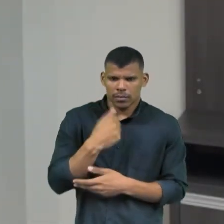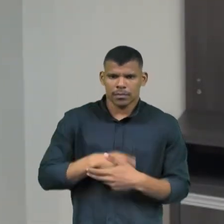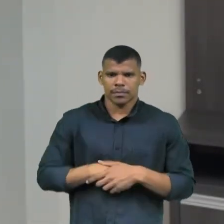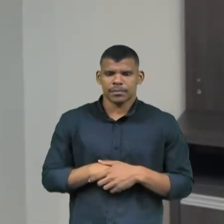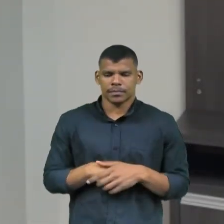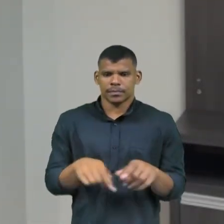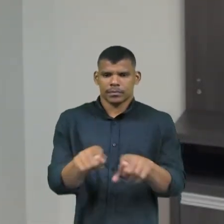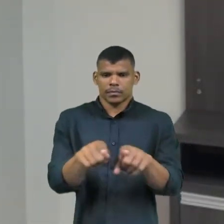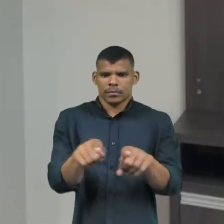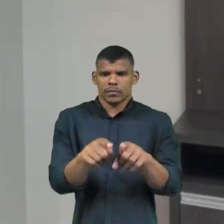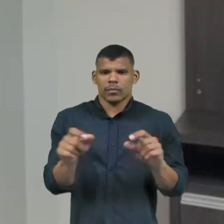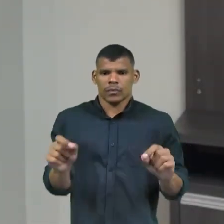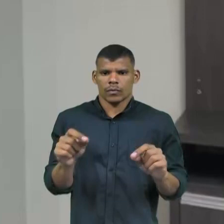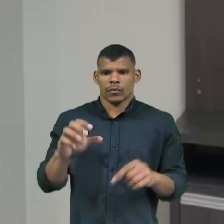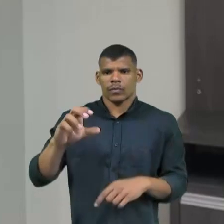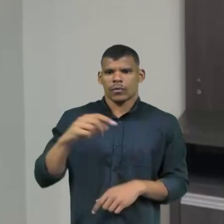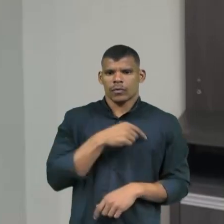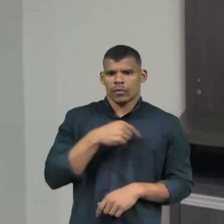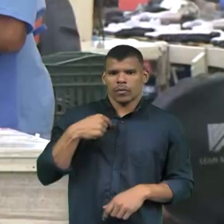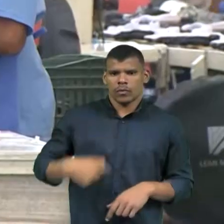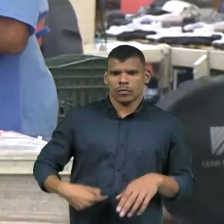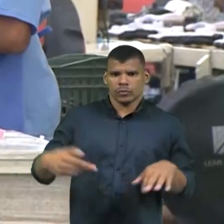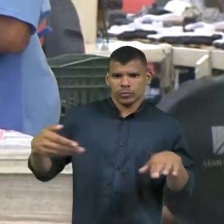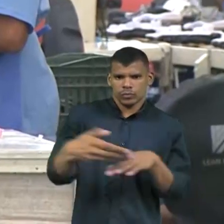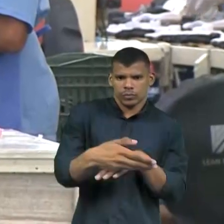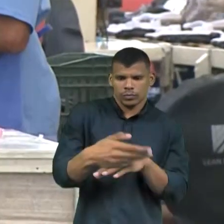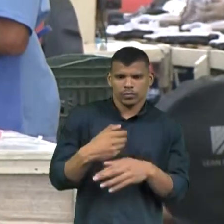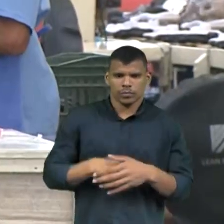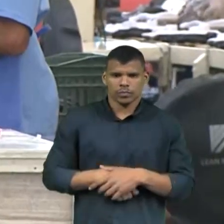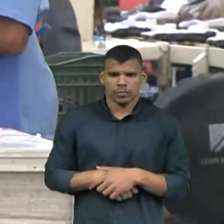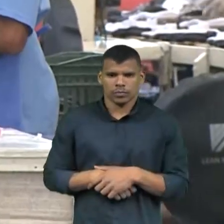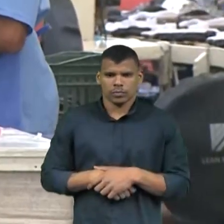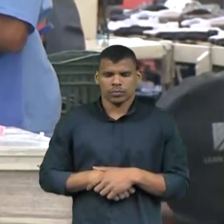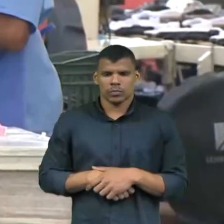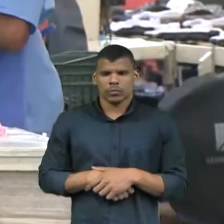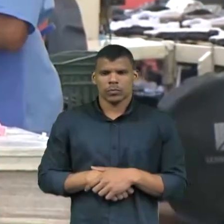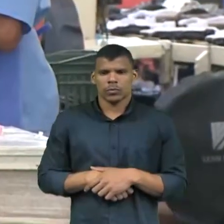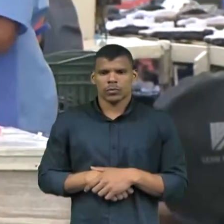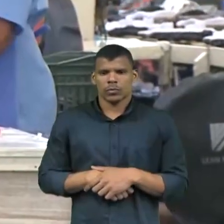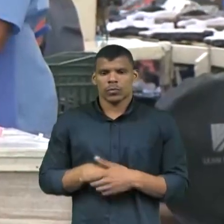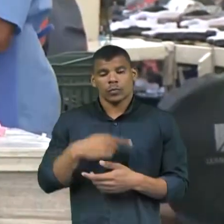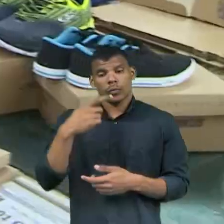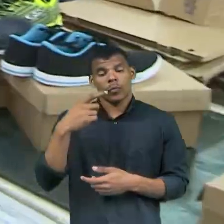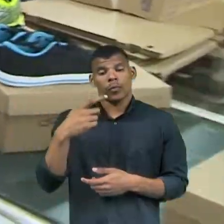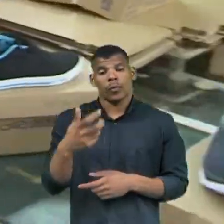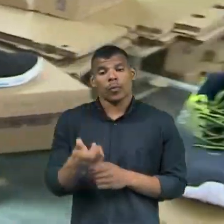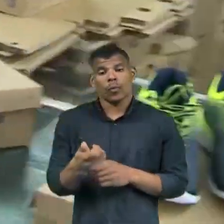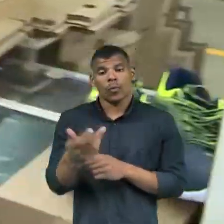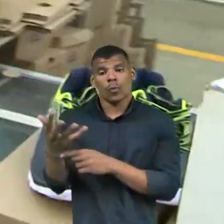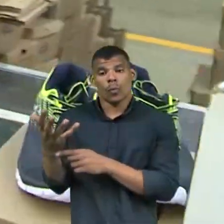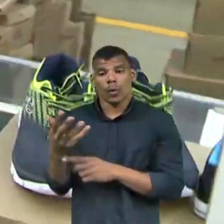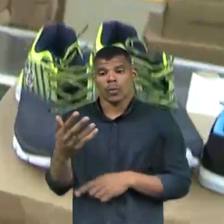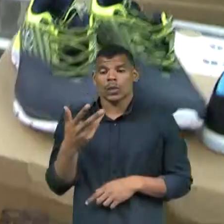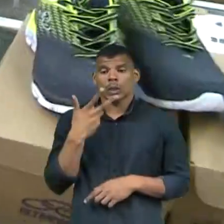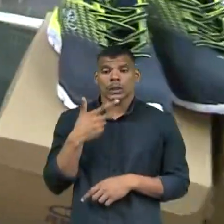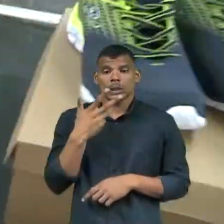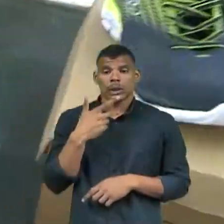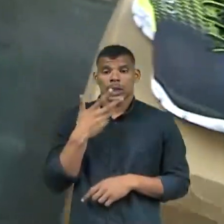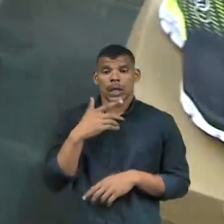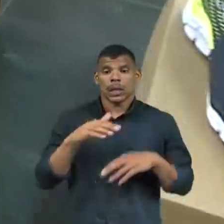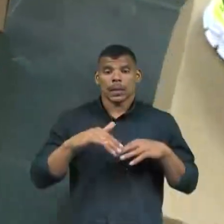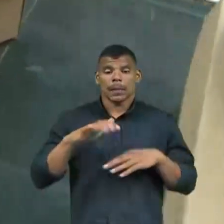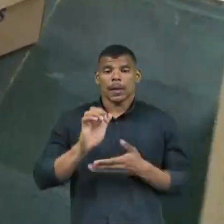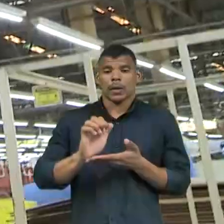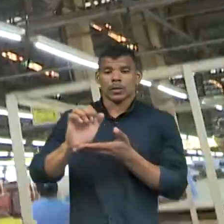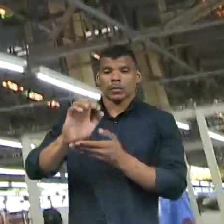pela reinserção da China no comércio internacional. Levando em consideração o número de pares, o Ceará é o que mais exporta no